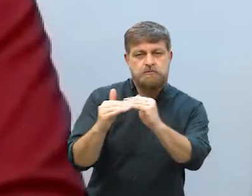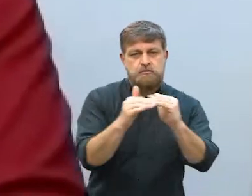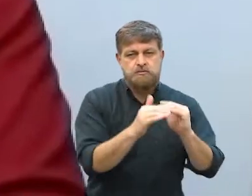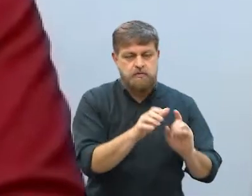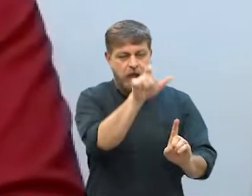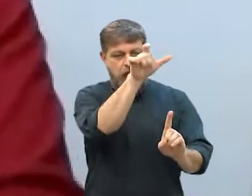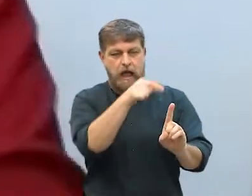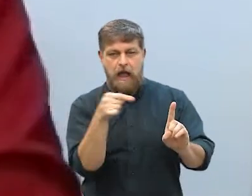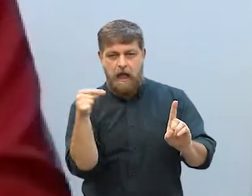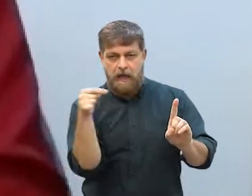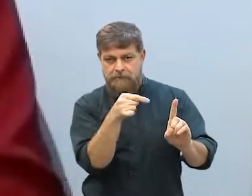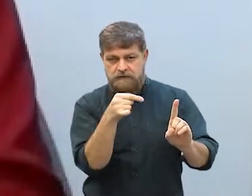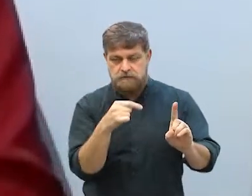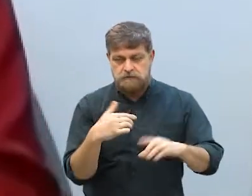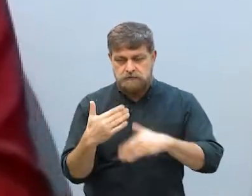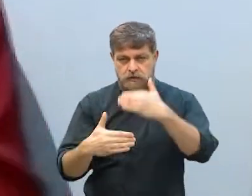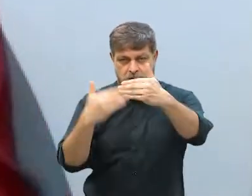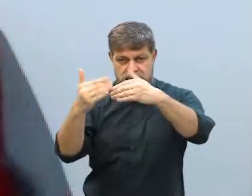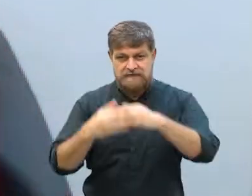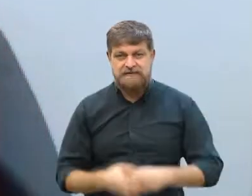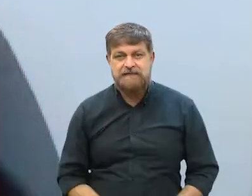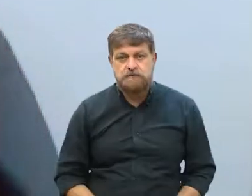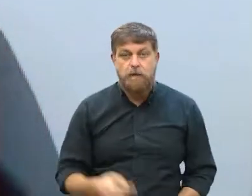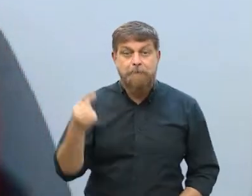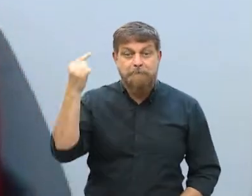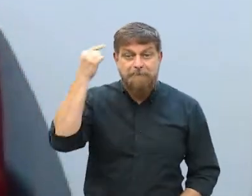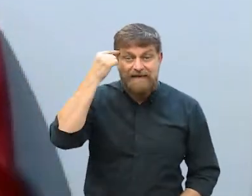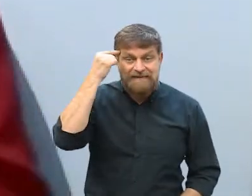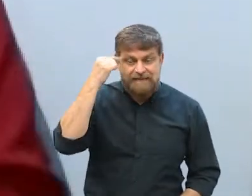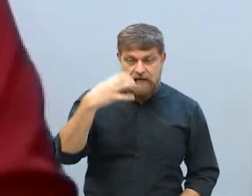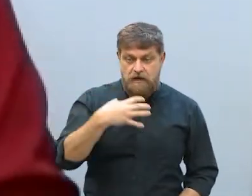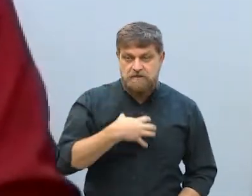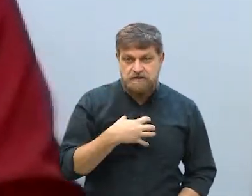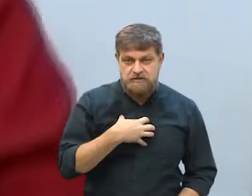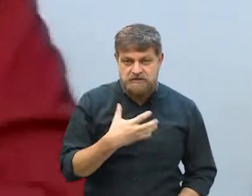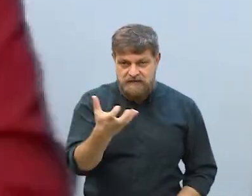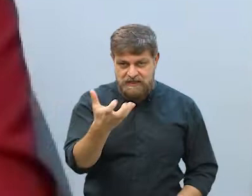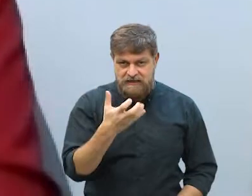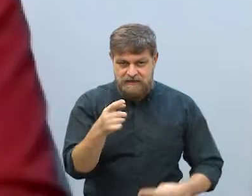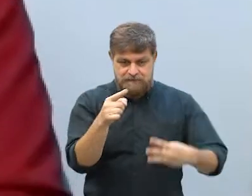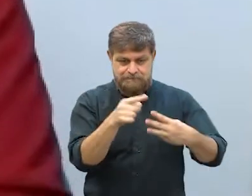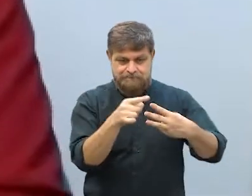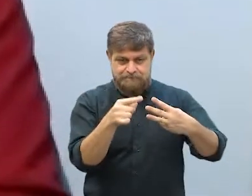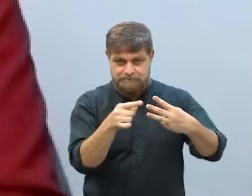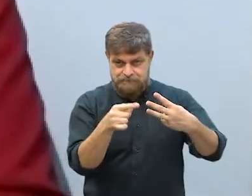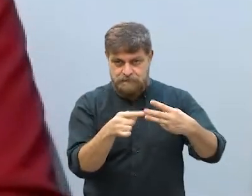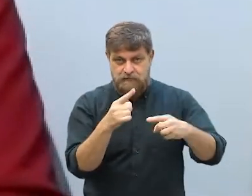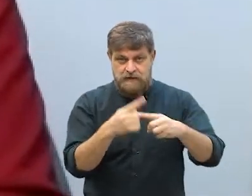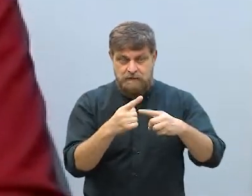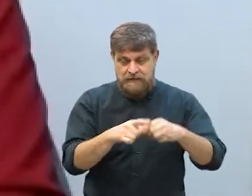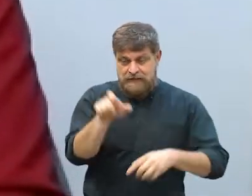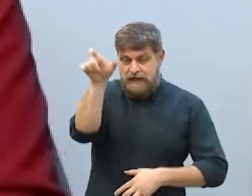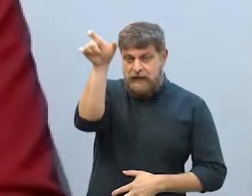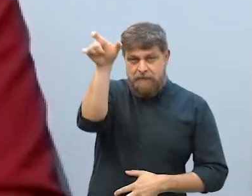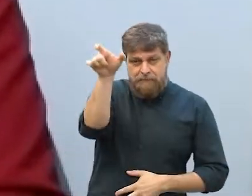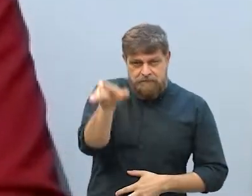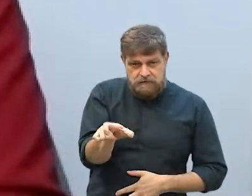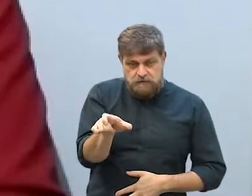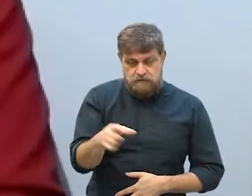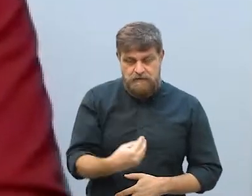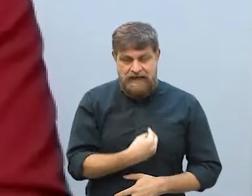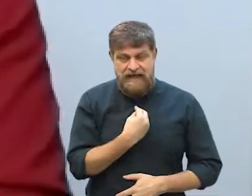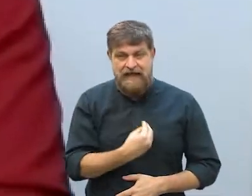humano o processo do pensar, sentir e querer. Porque a biografia humana,